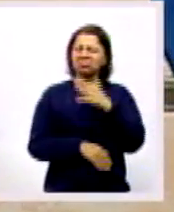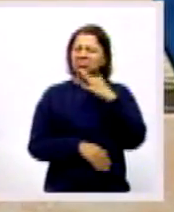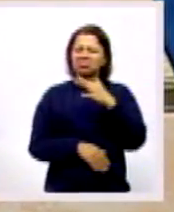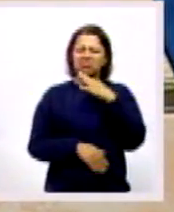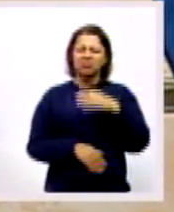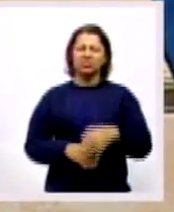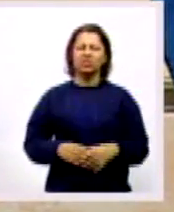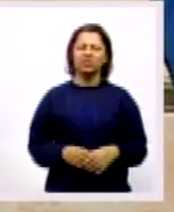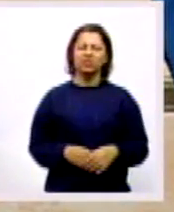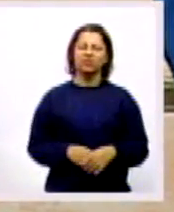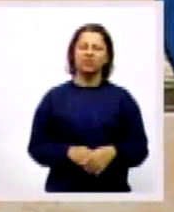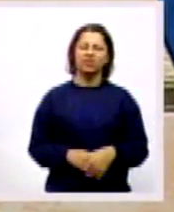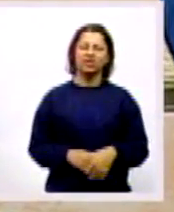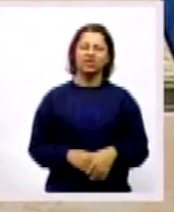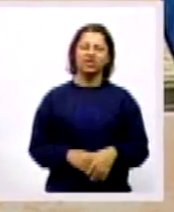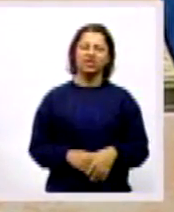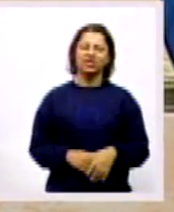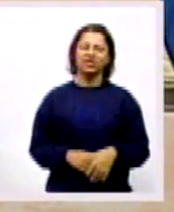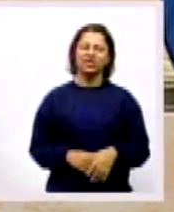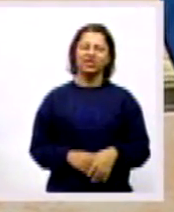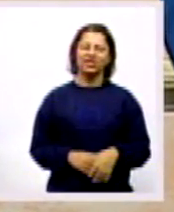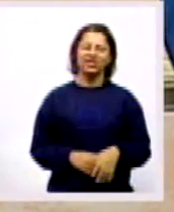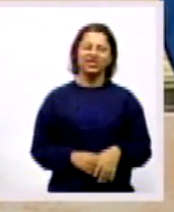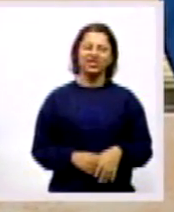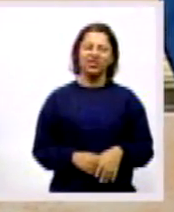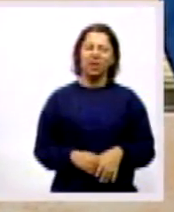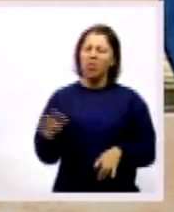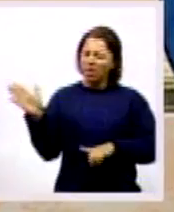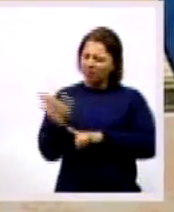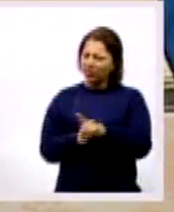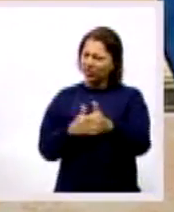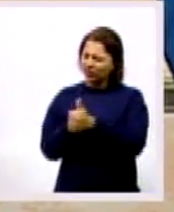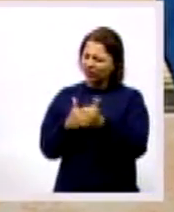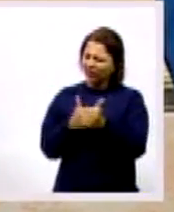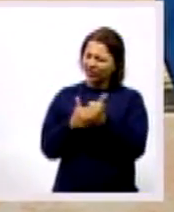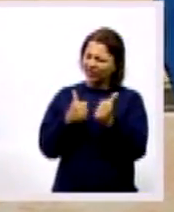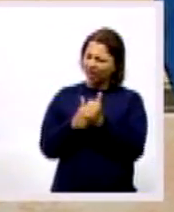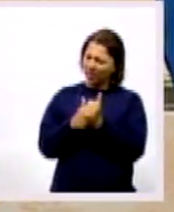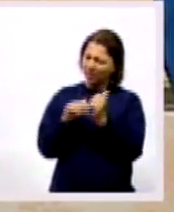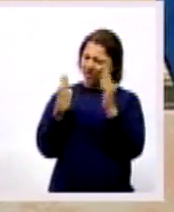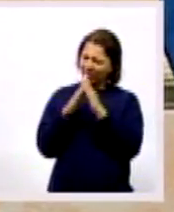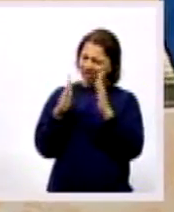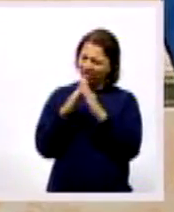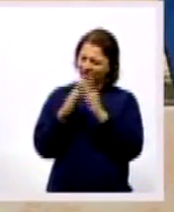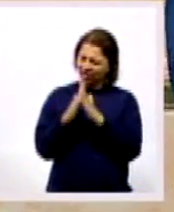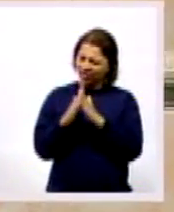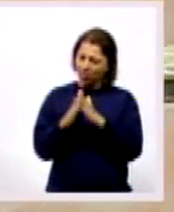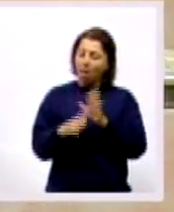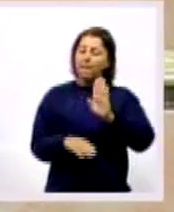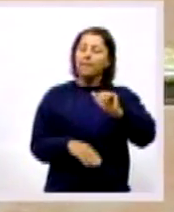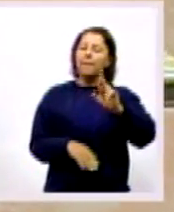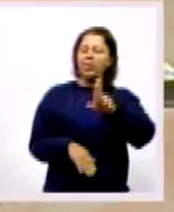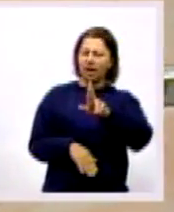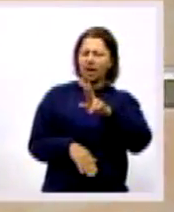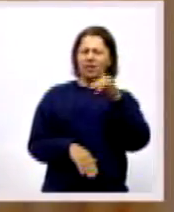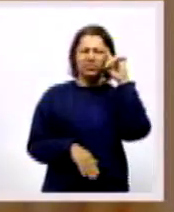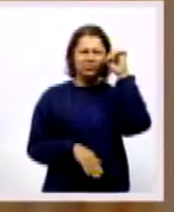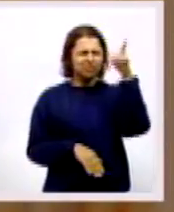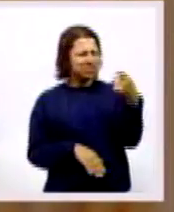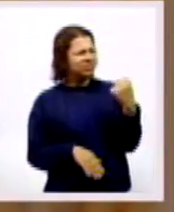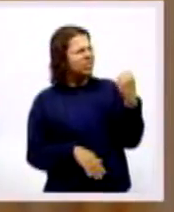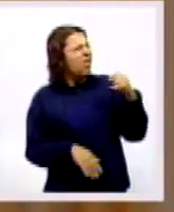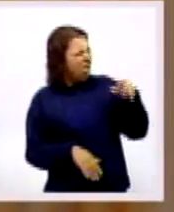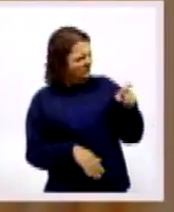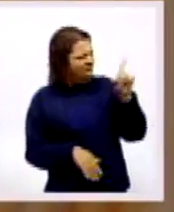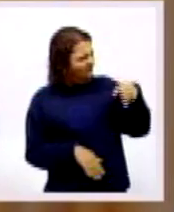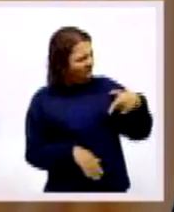Uai, Sãozinha, Geraldo, imagina, não é aquela ali que fica perto do armazém do Elinho? Uai, será que é, comadre? Não tô